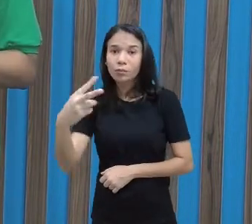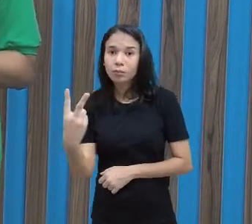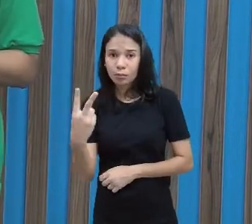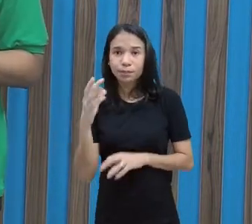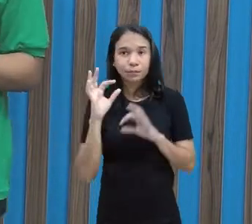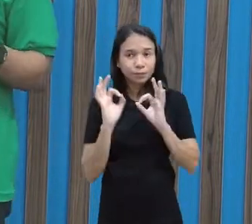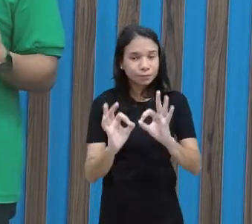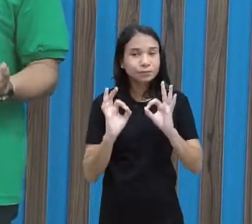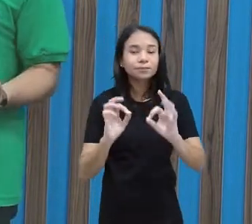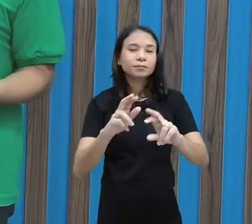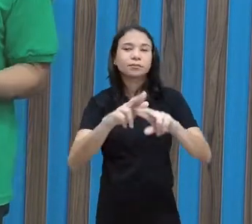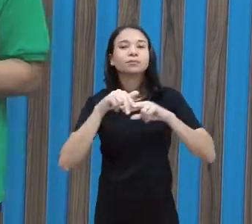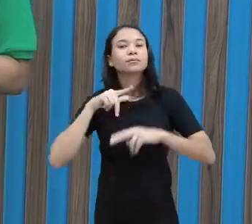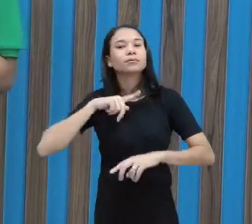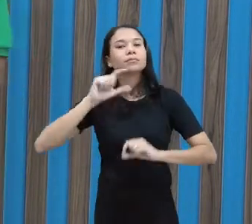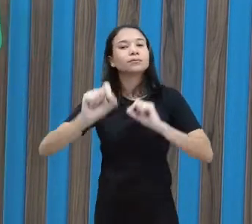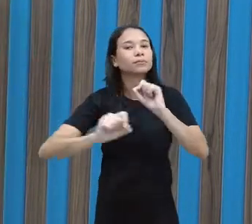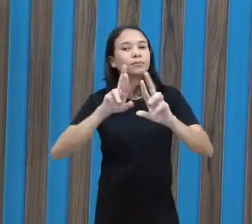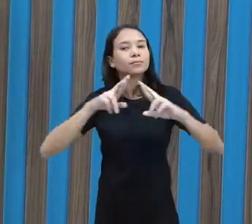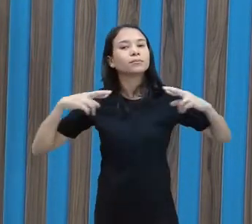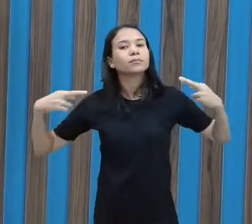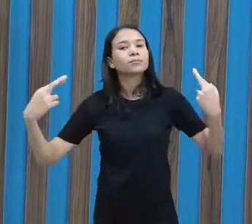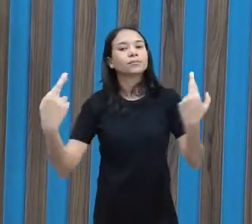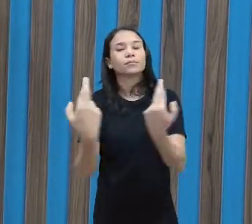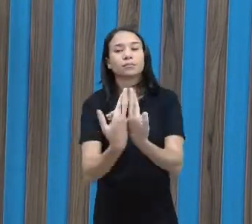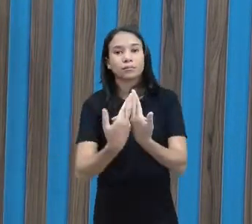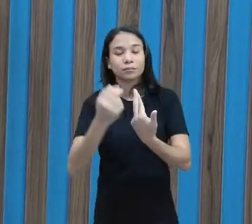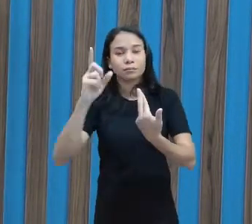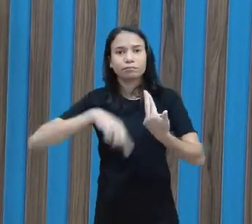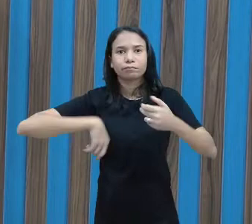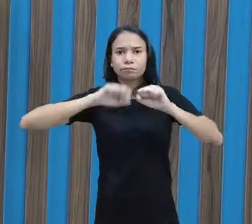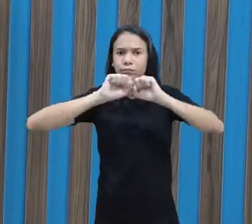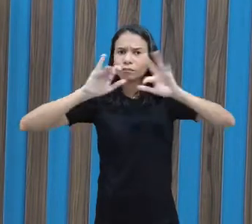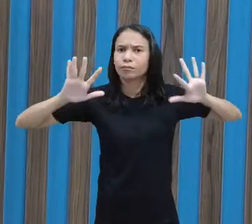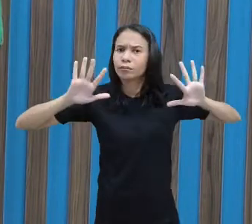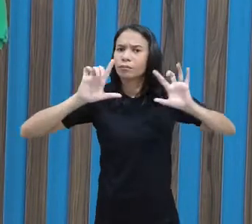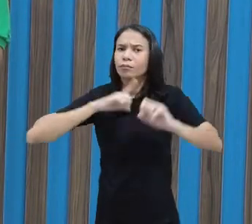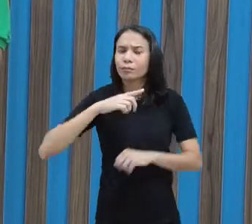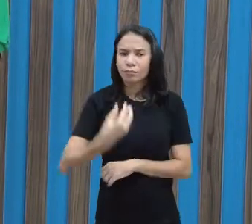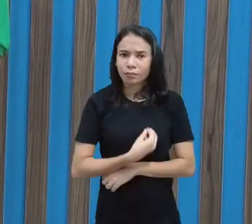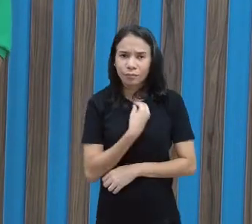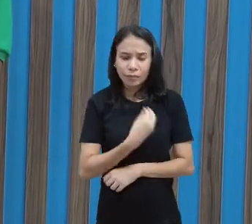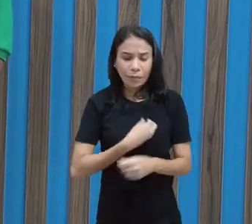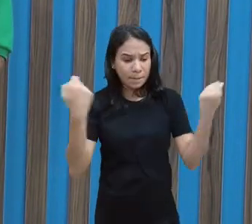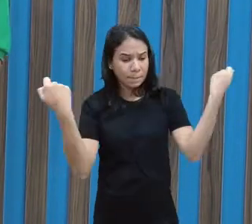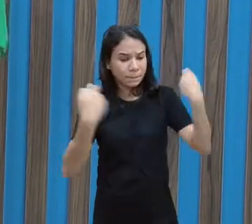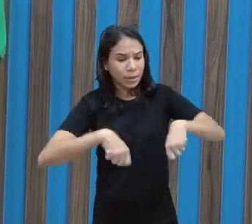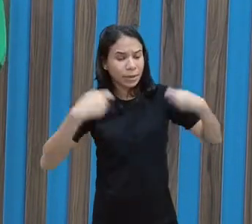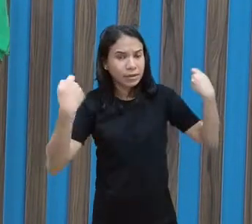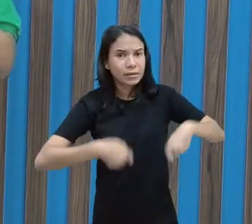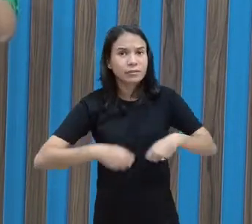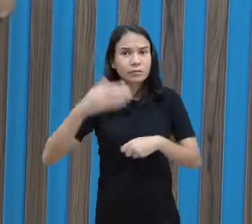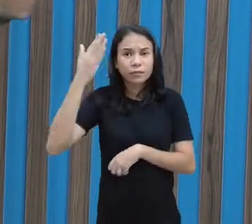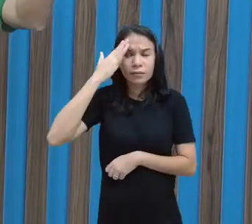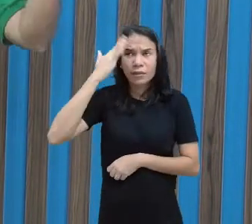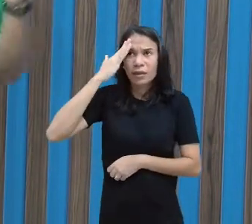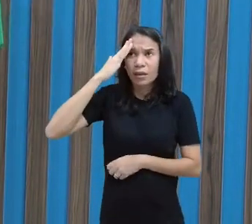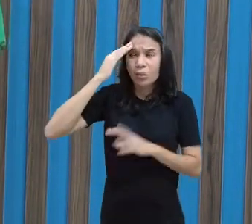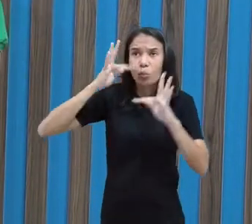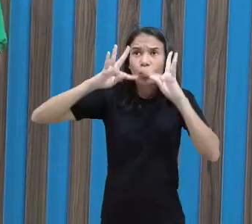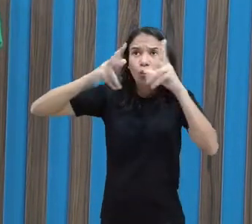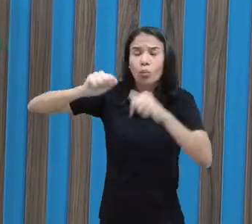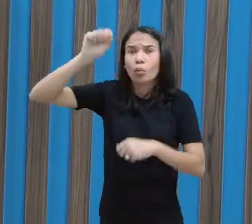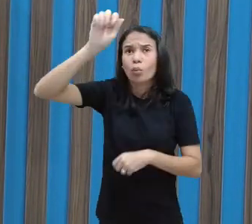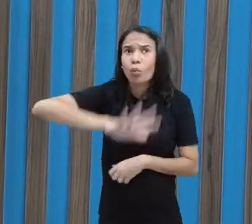1972. E nesse encontro ficou claro que existe a necessidade de um entendimento